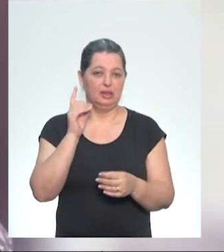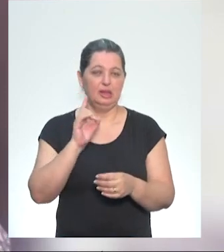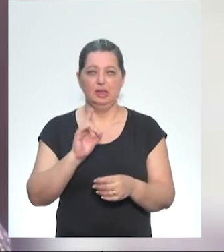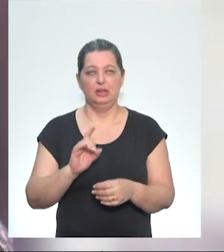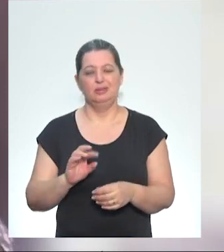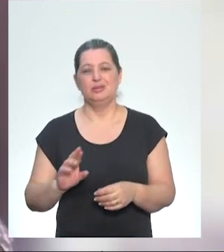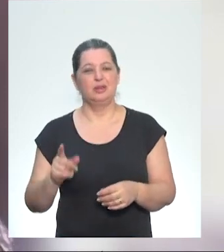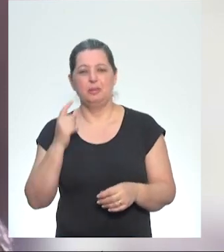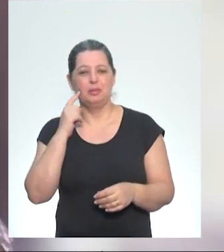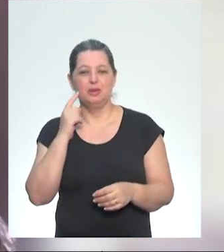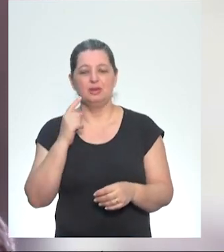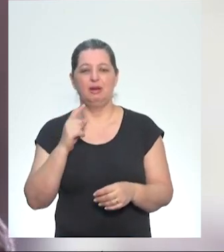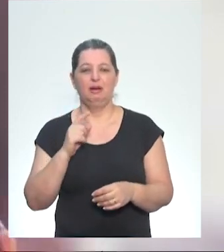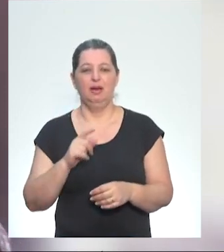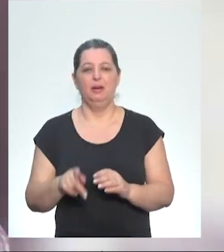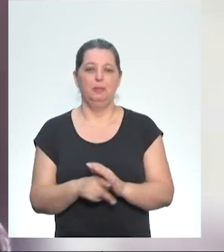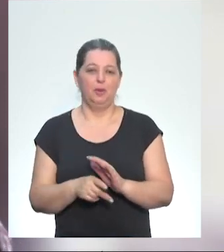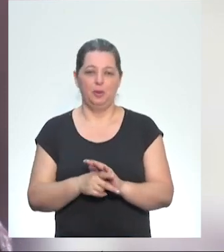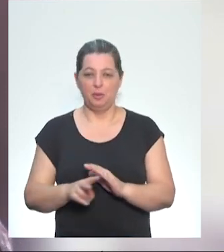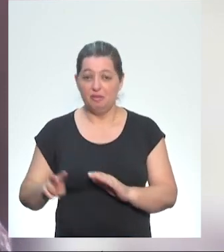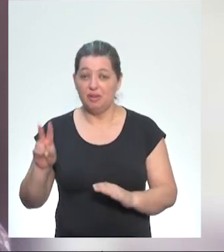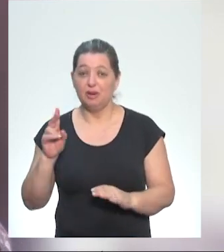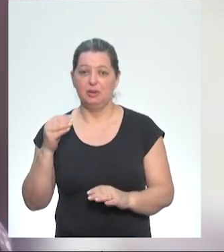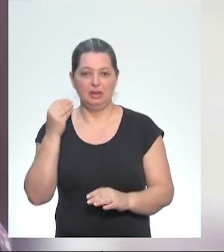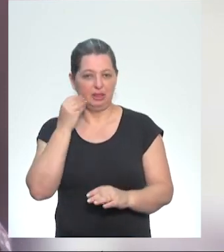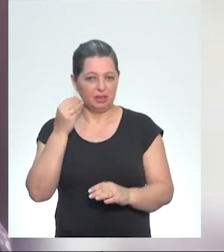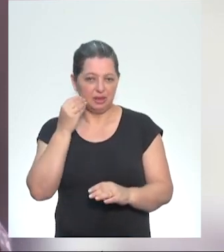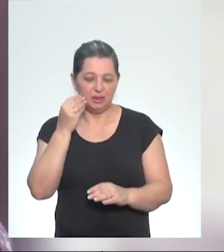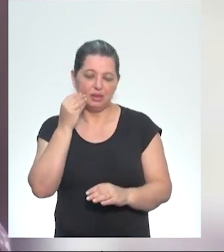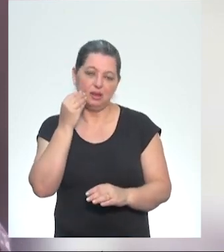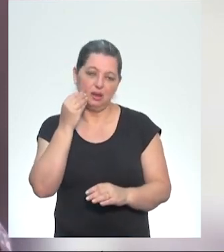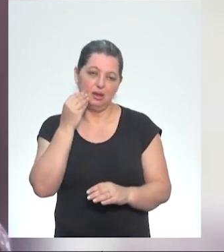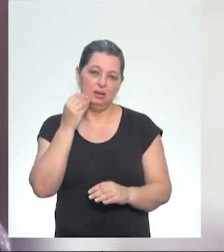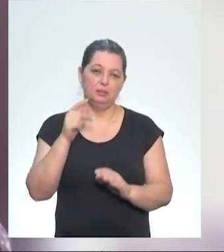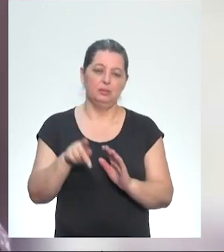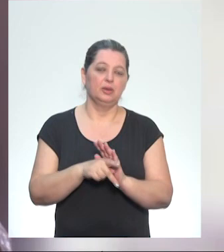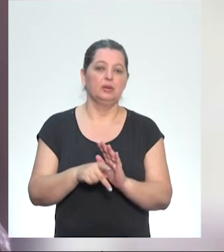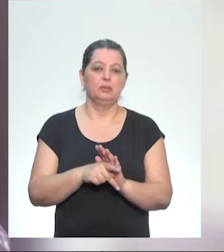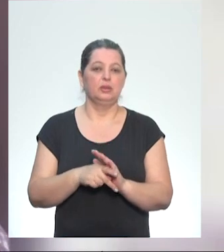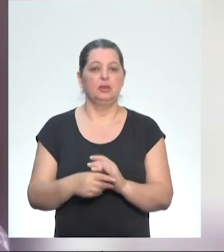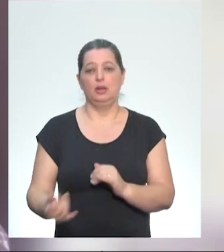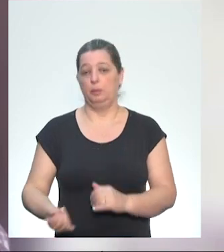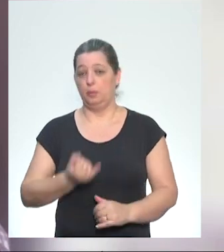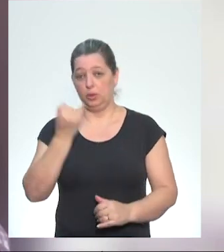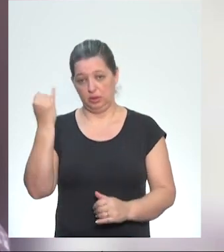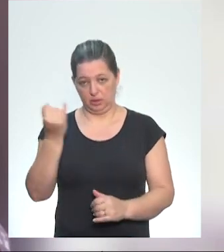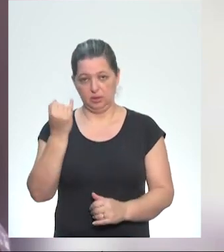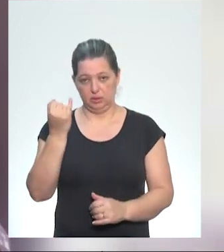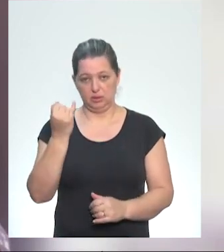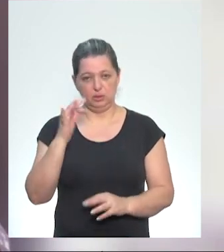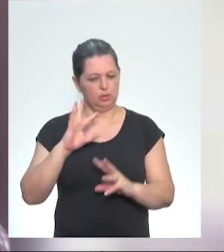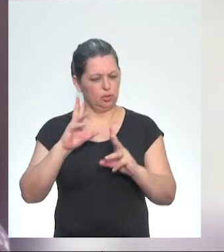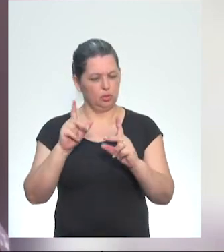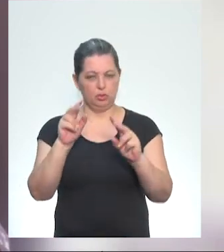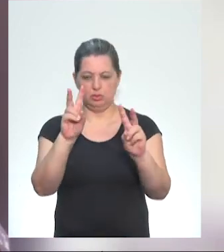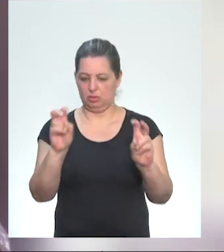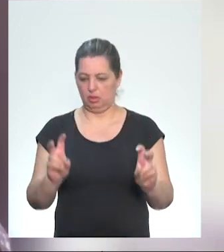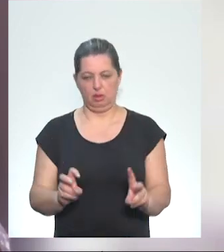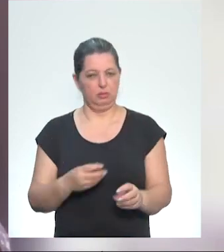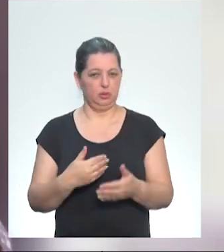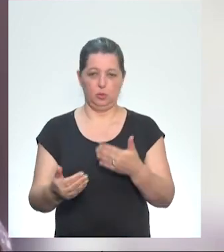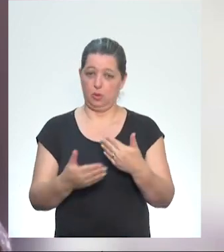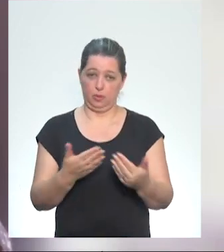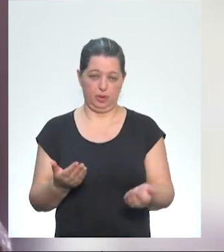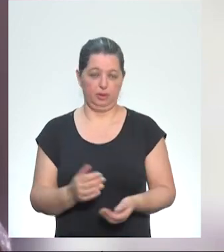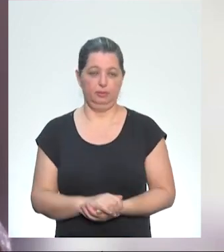não engrandeça, mas tentar trazer uma neutralidade, né? Falando, dando a mesma importância para todos os assuntos, sejam eles quais forem,